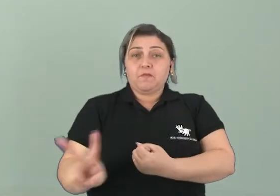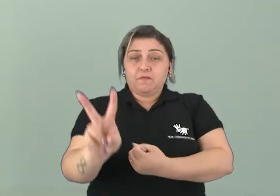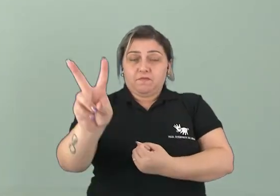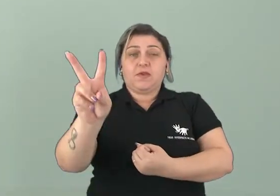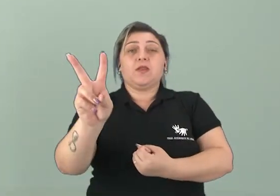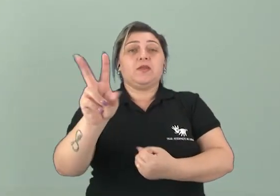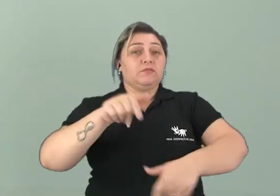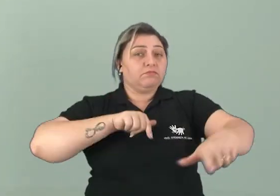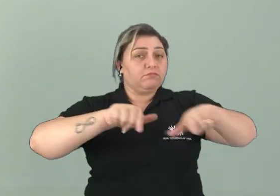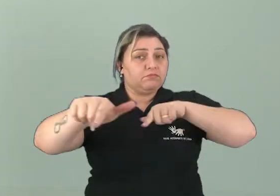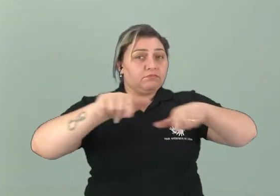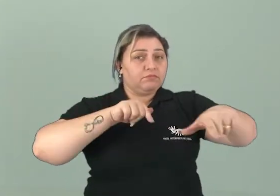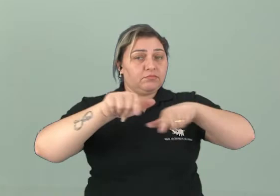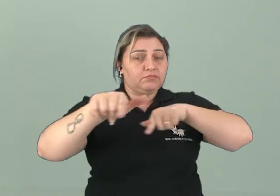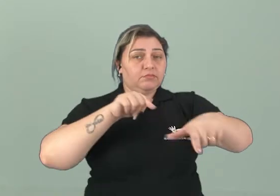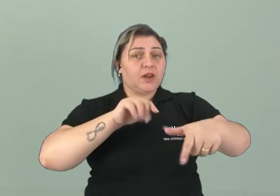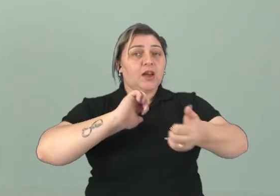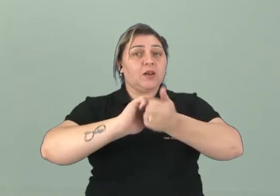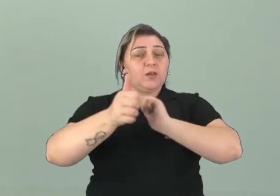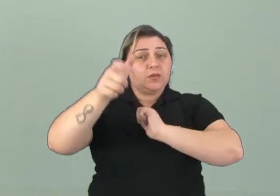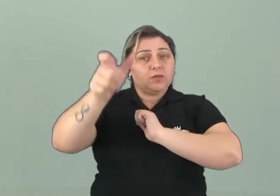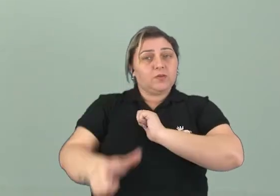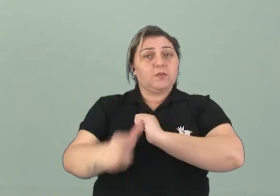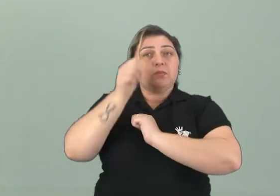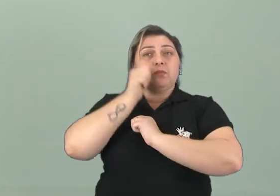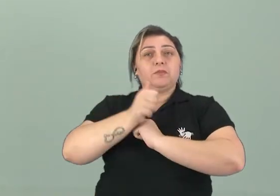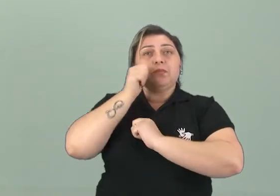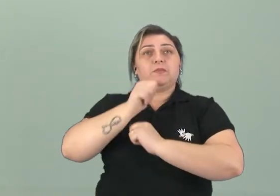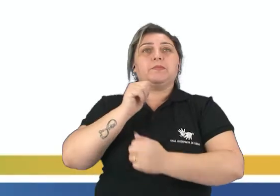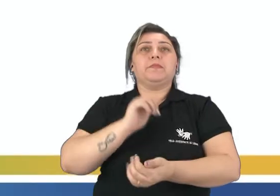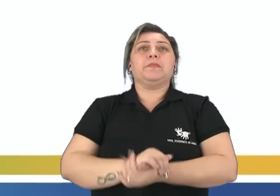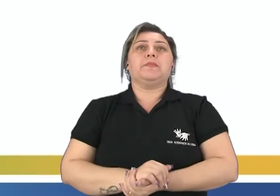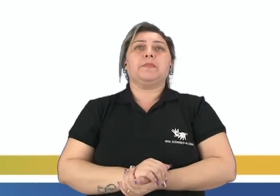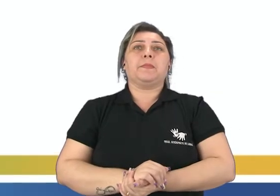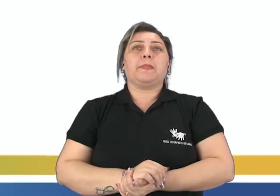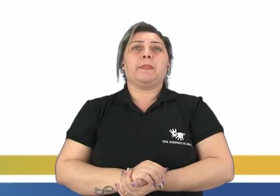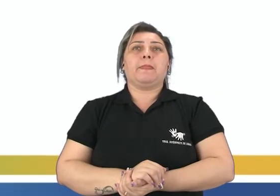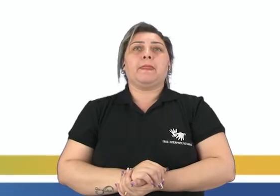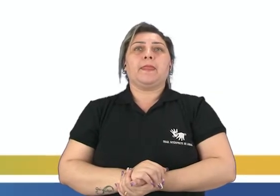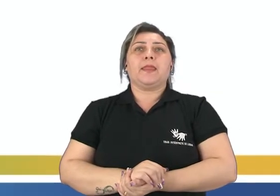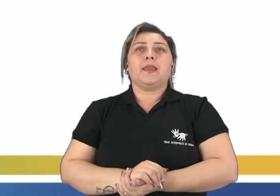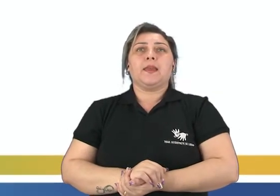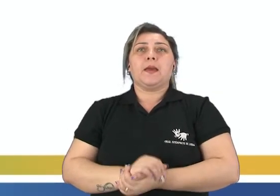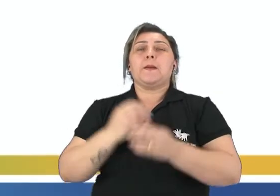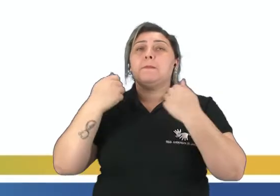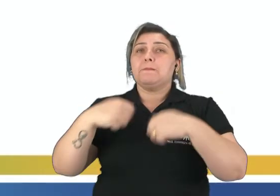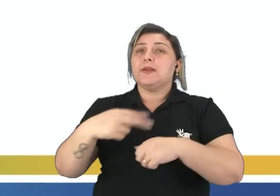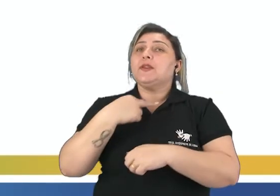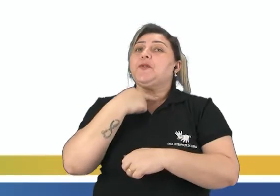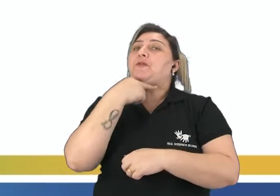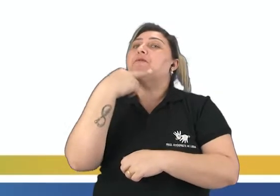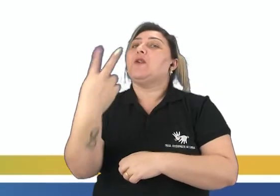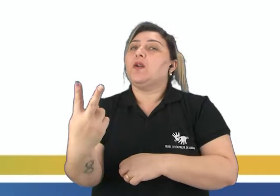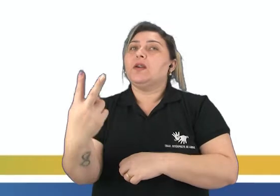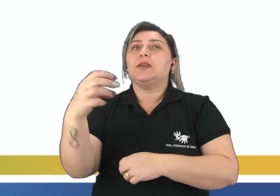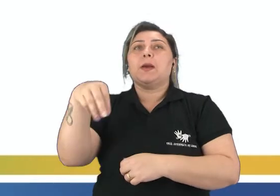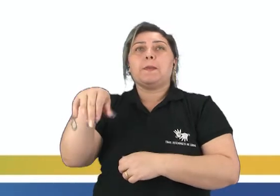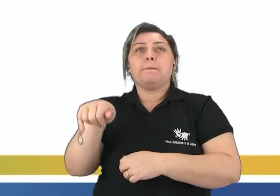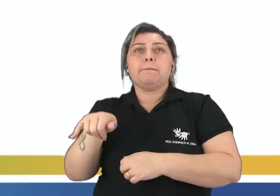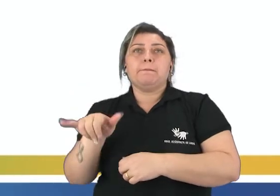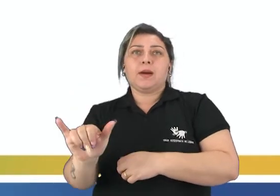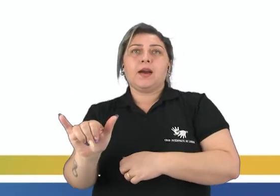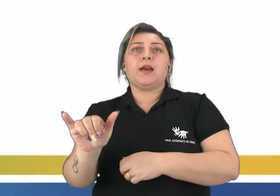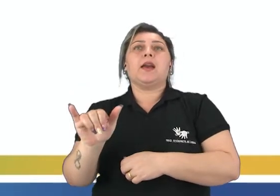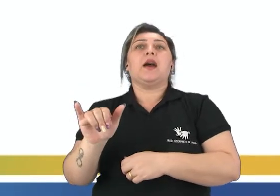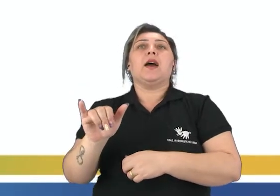valorizam o seu trabalho, né? Então a gente vai ver um pouquinho mais sobre isso. Elas precisam de voz, né? Maya